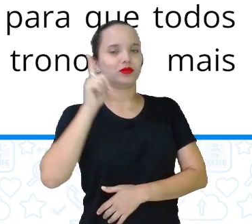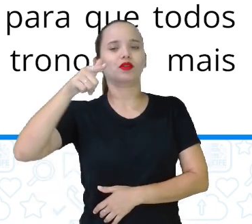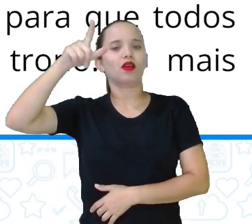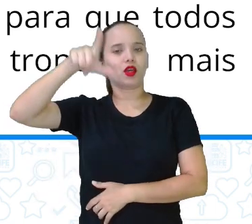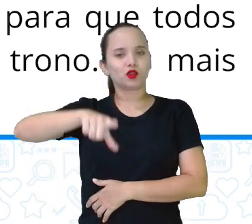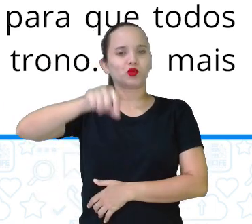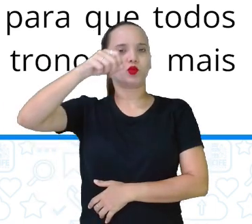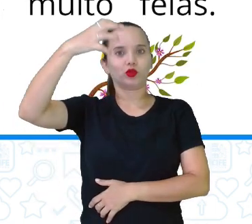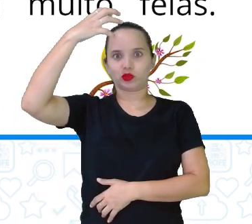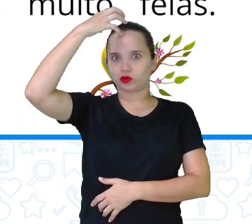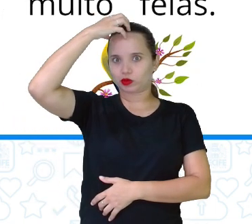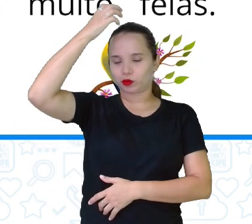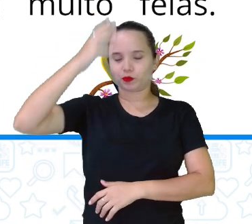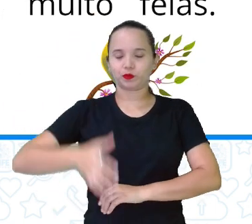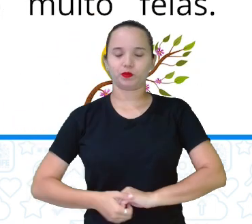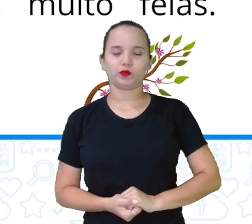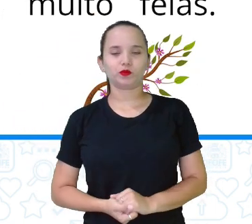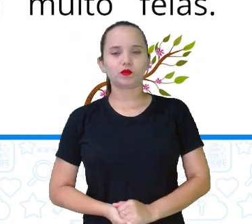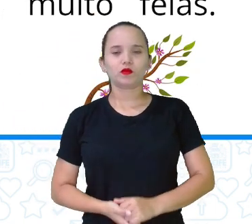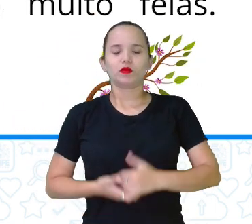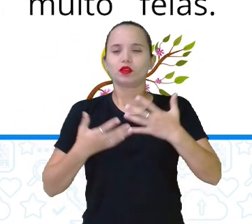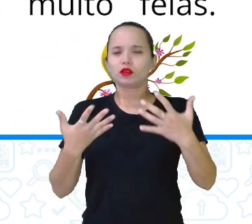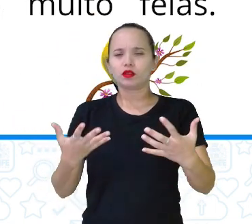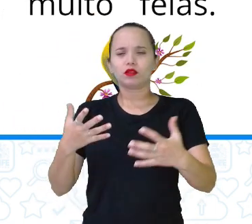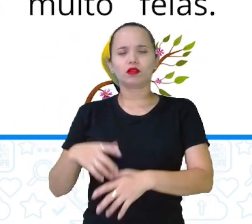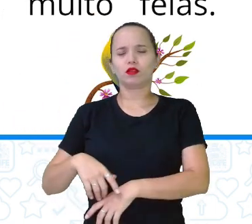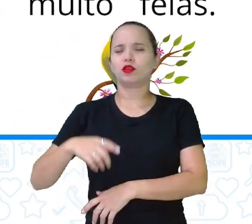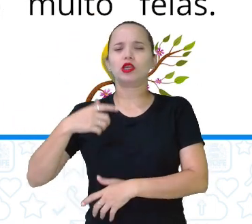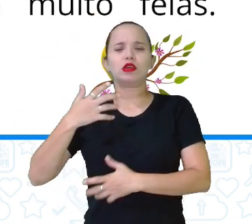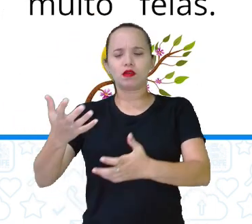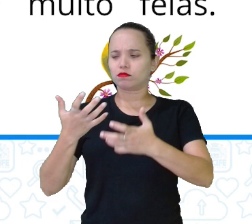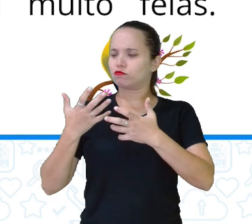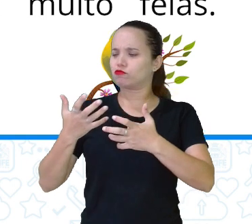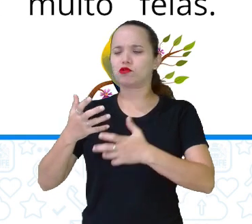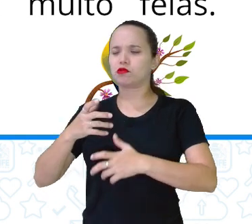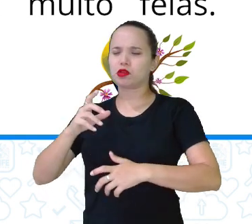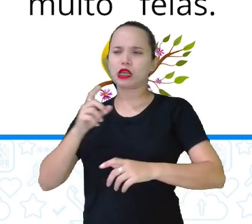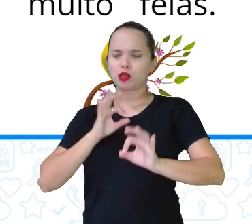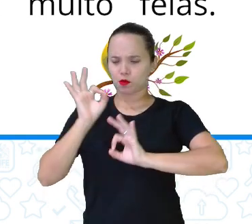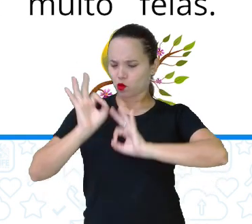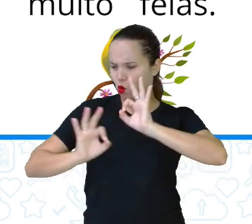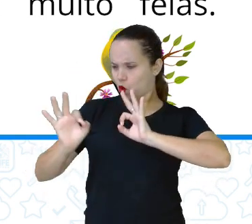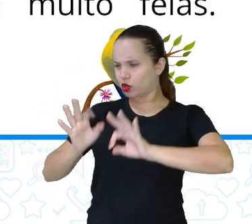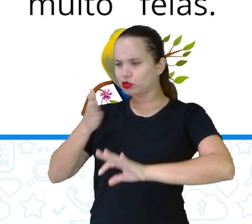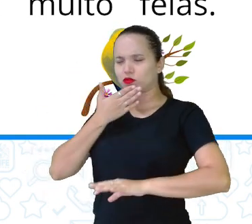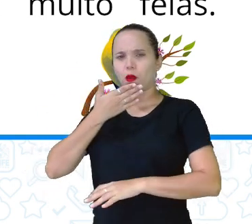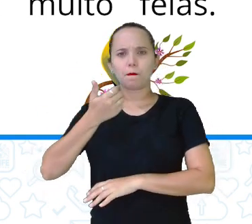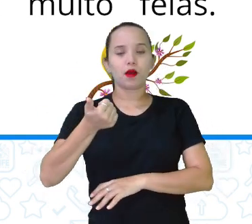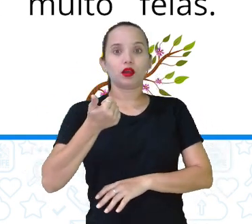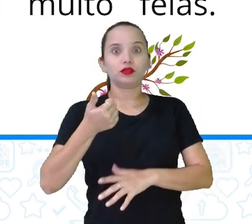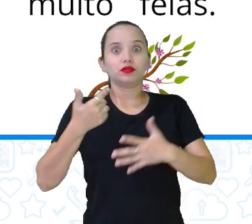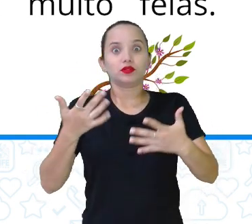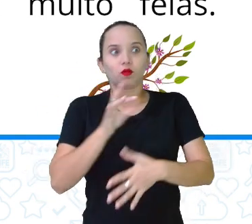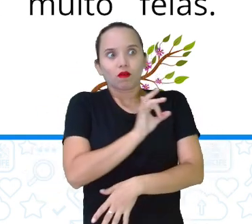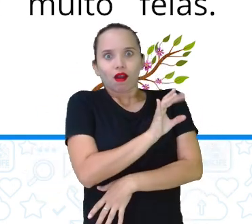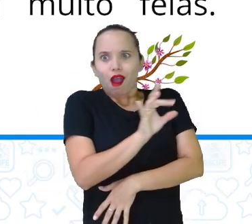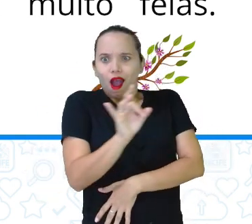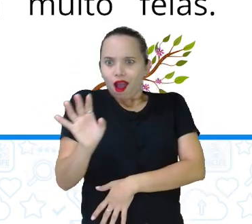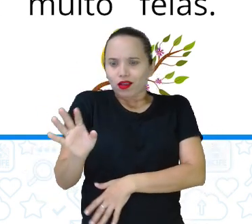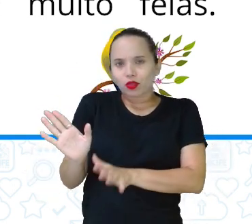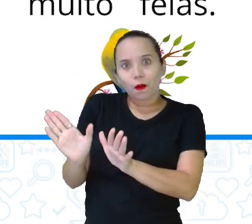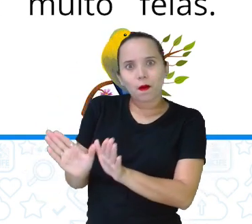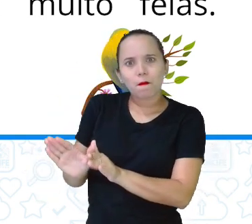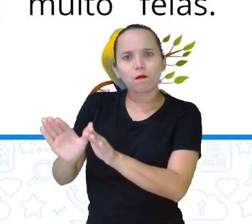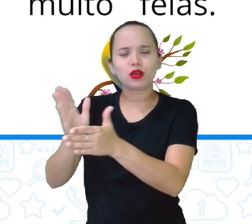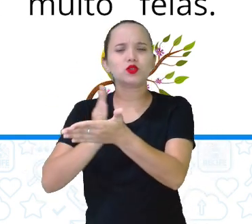rei. Querendo arrumar-se o melhor possível, os pássaros foram tomar banho e alisar